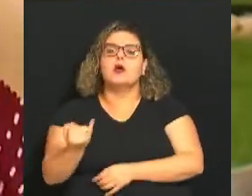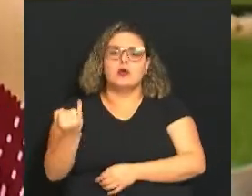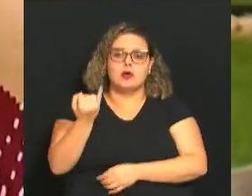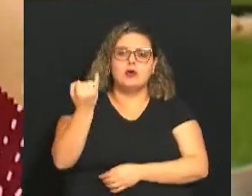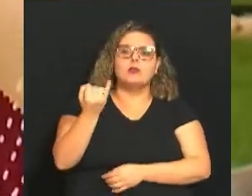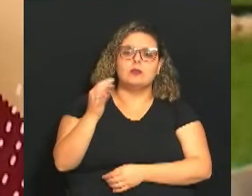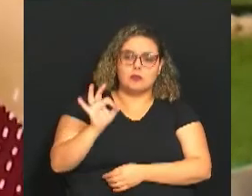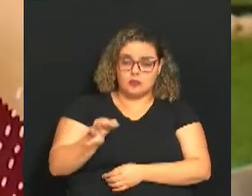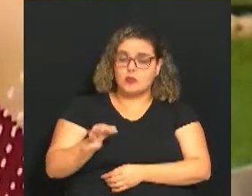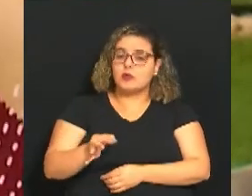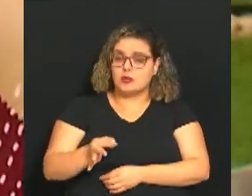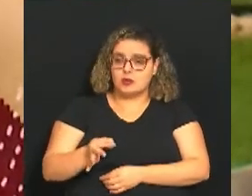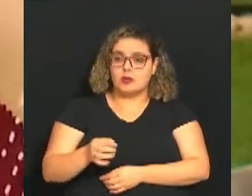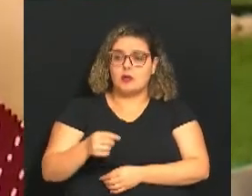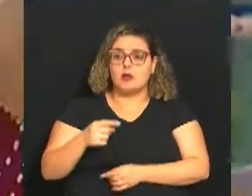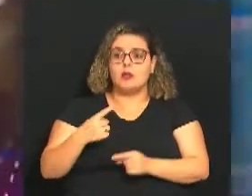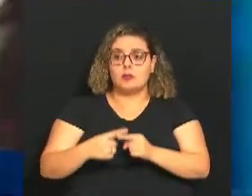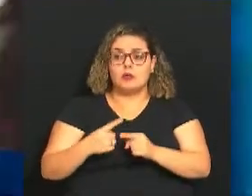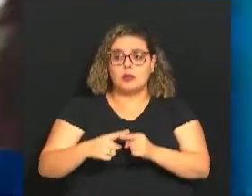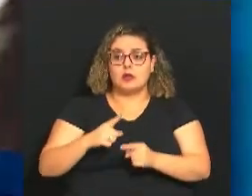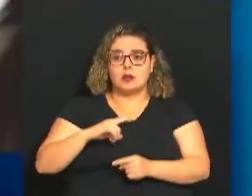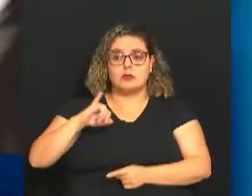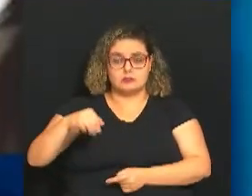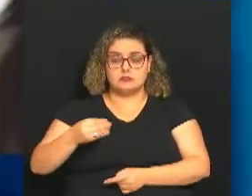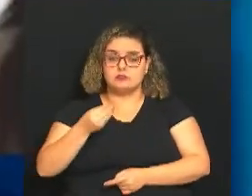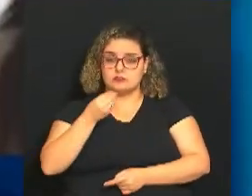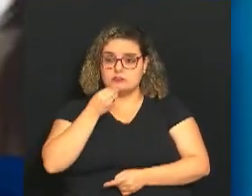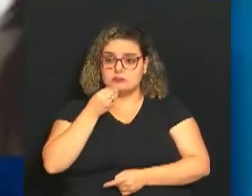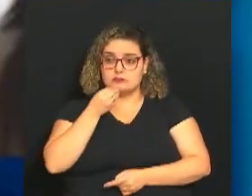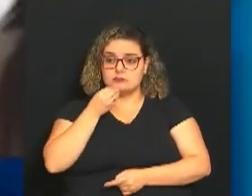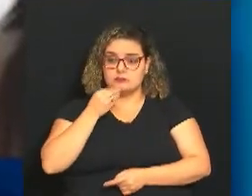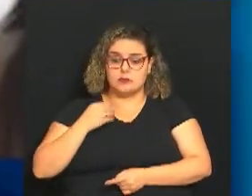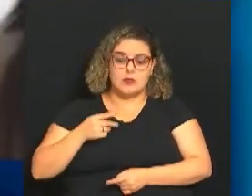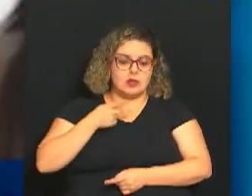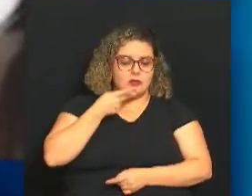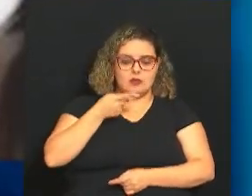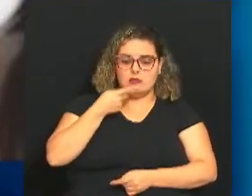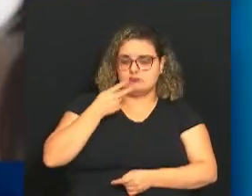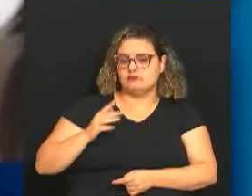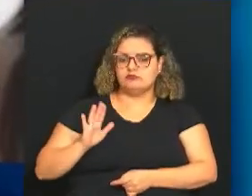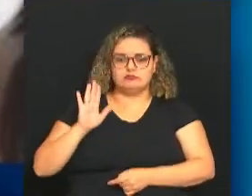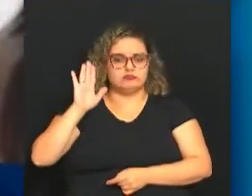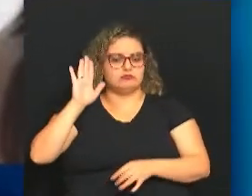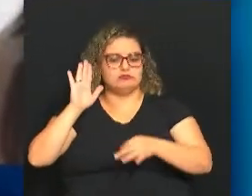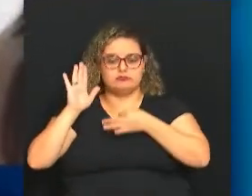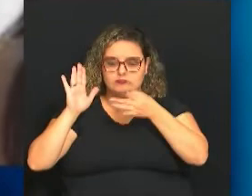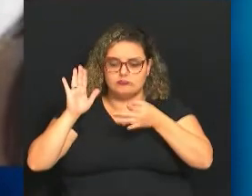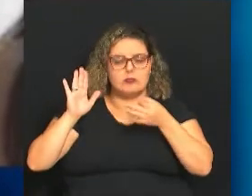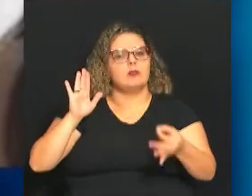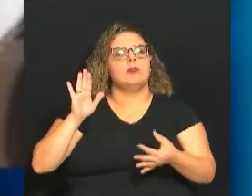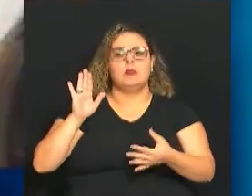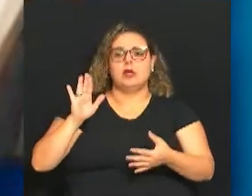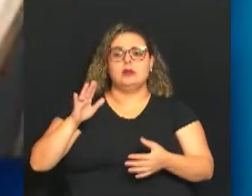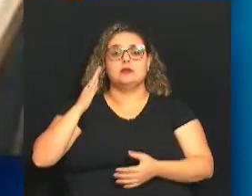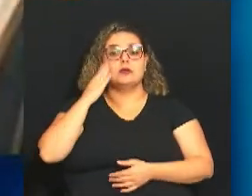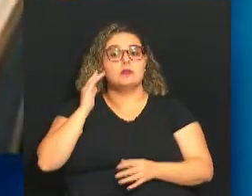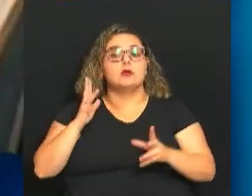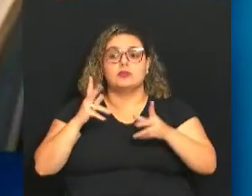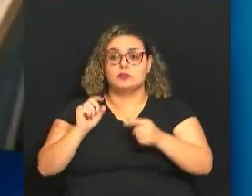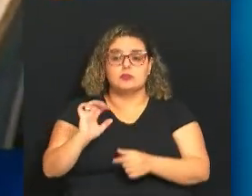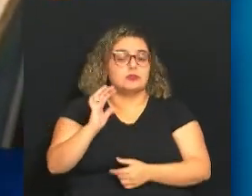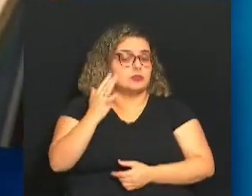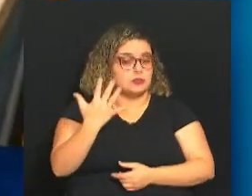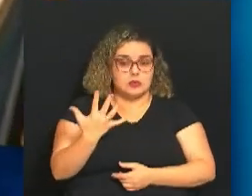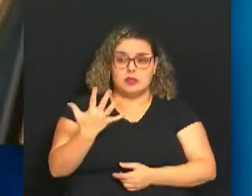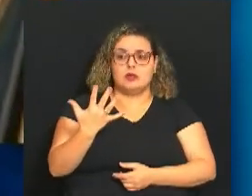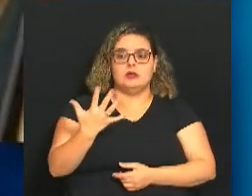mesmo, porque a gente tem a oportunidade de se manifestar, de saber tudo o que está acontecendo, né? Todos